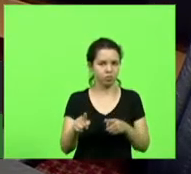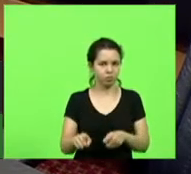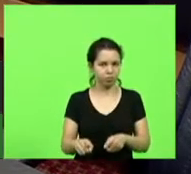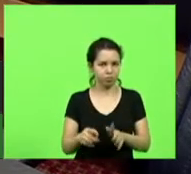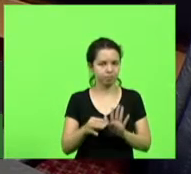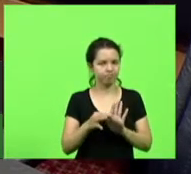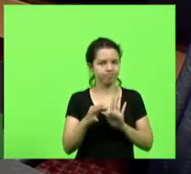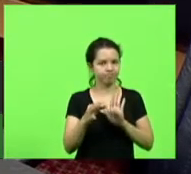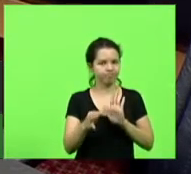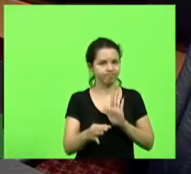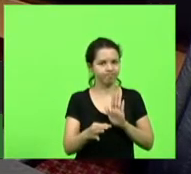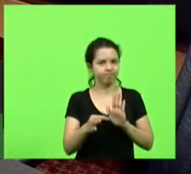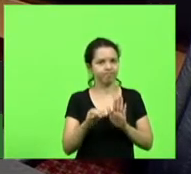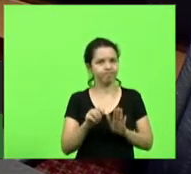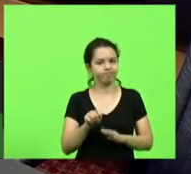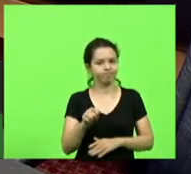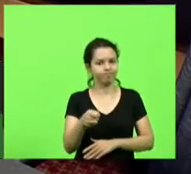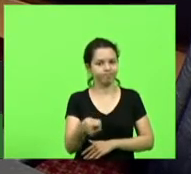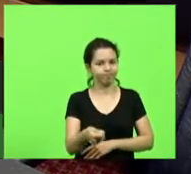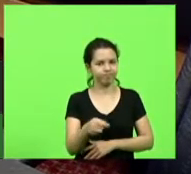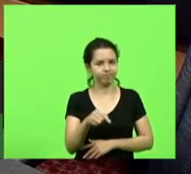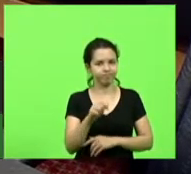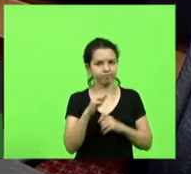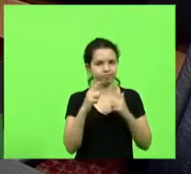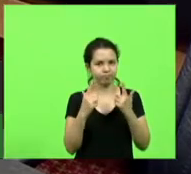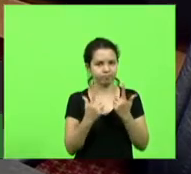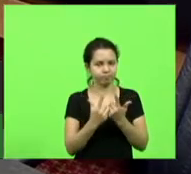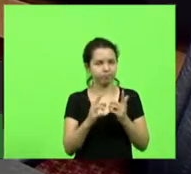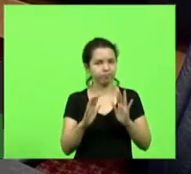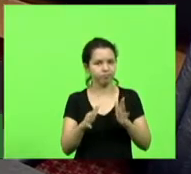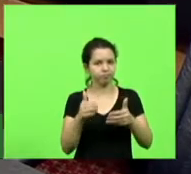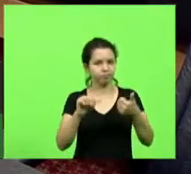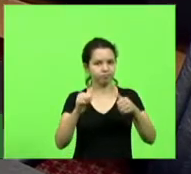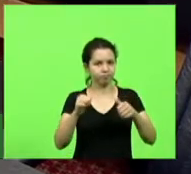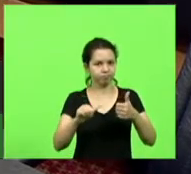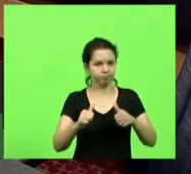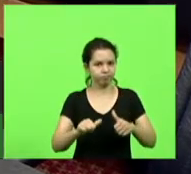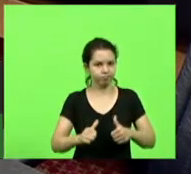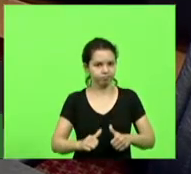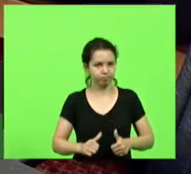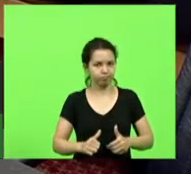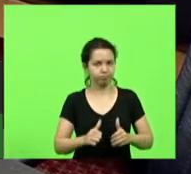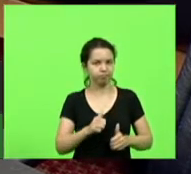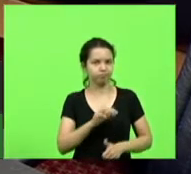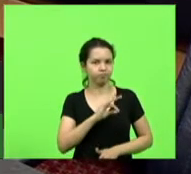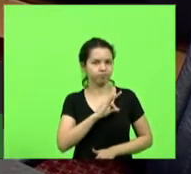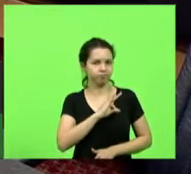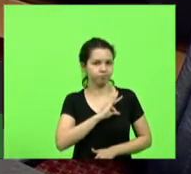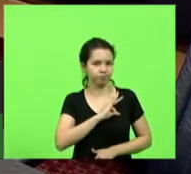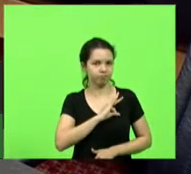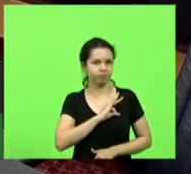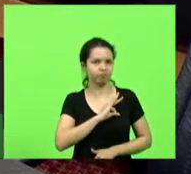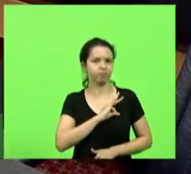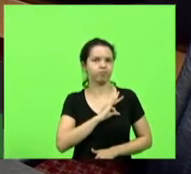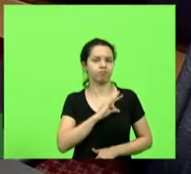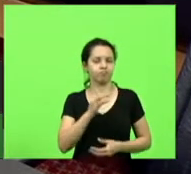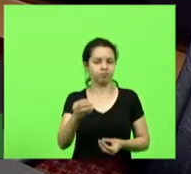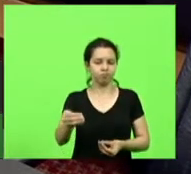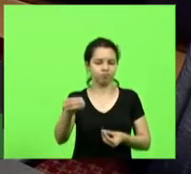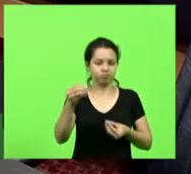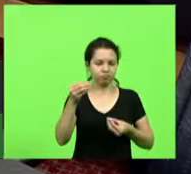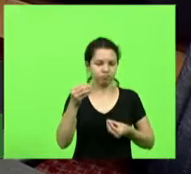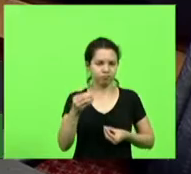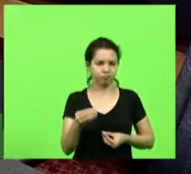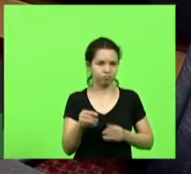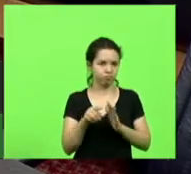dessa Casa fez uma análise técnica da peça que foi entregue e também não encontrou fundamento aí